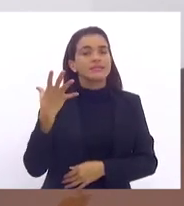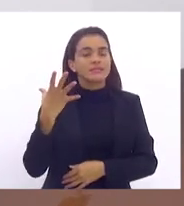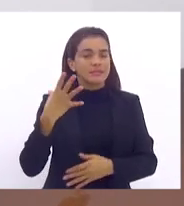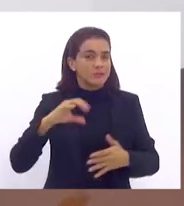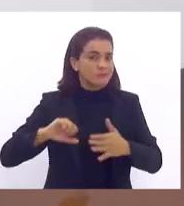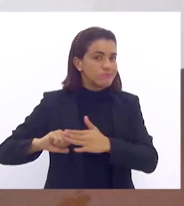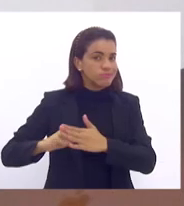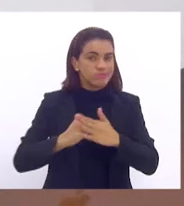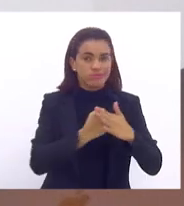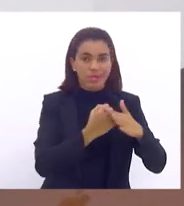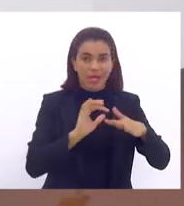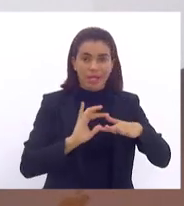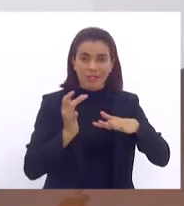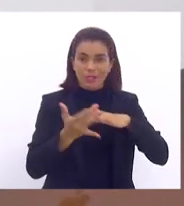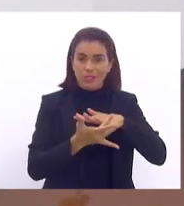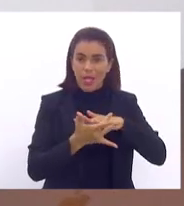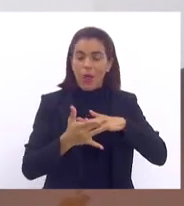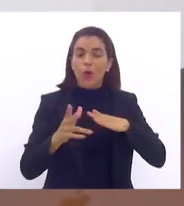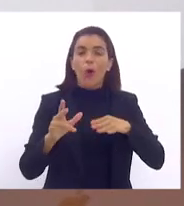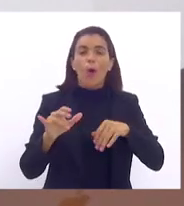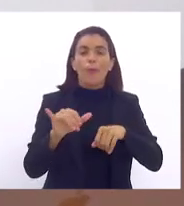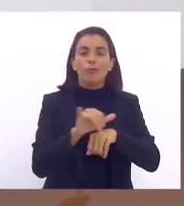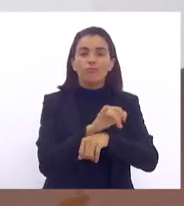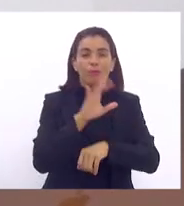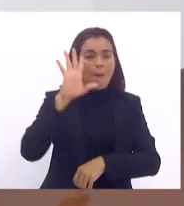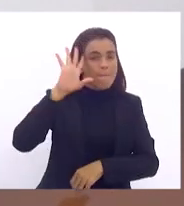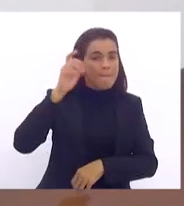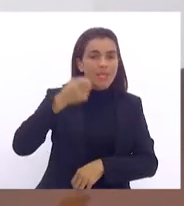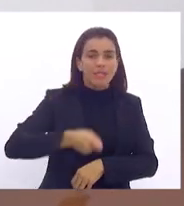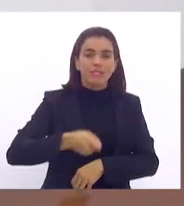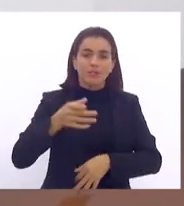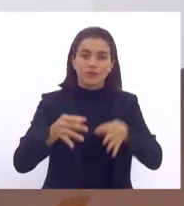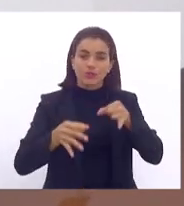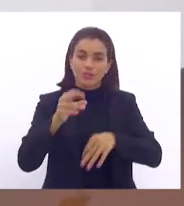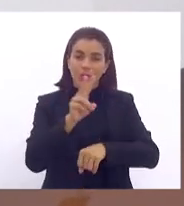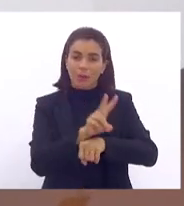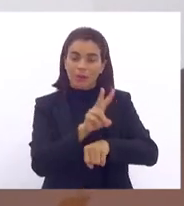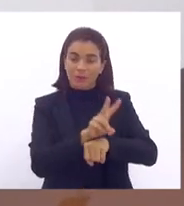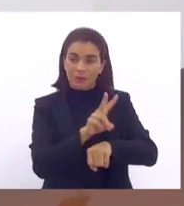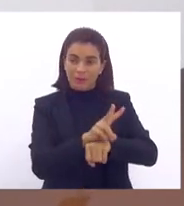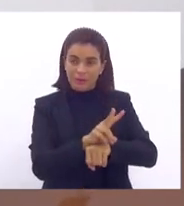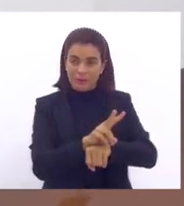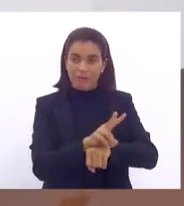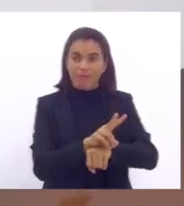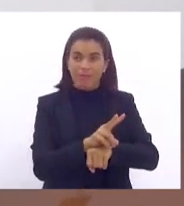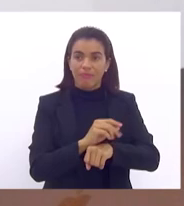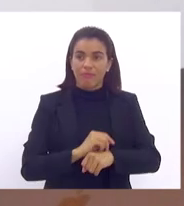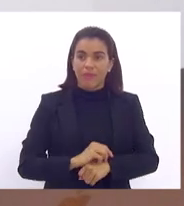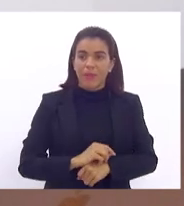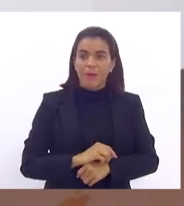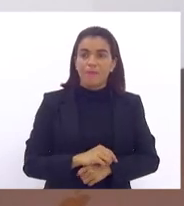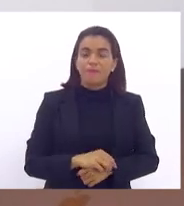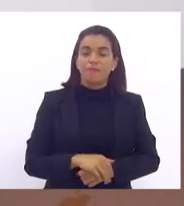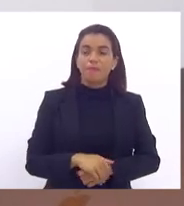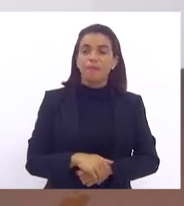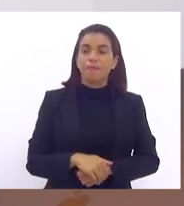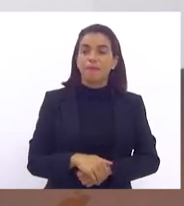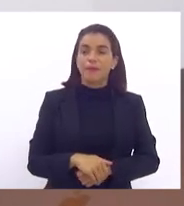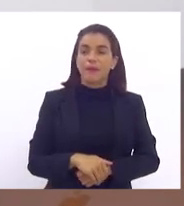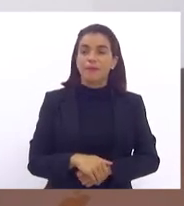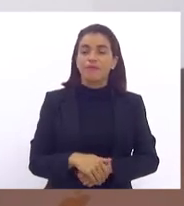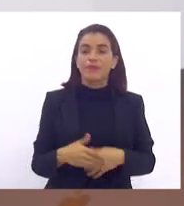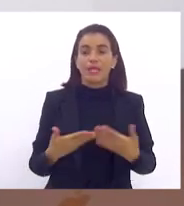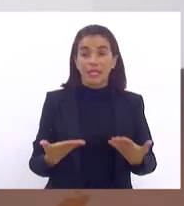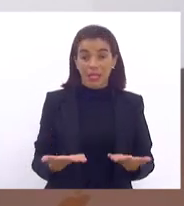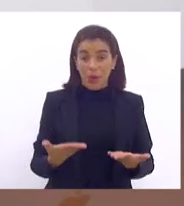bloqueio dessas redes sociais como medida cautelar necessária para a suposta cessação dos crimes e